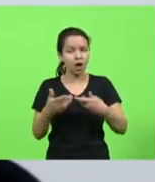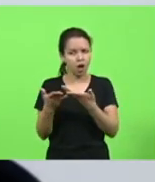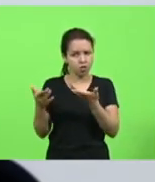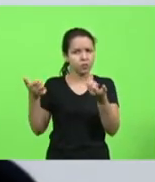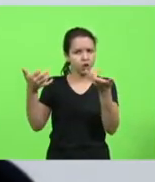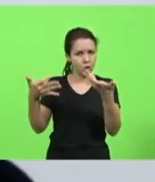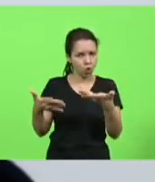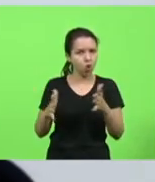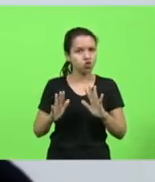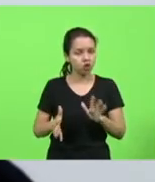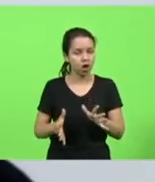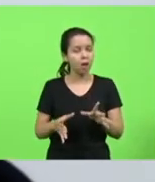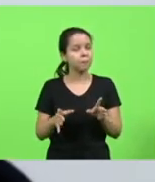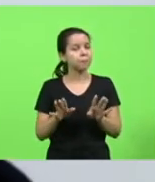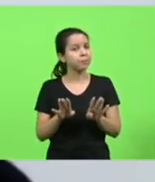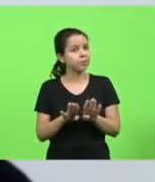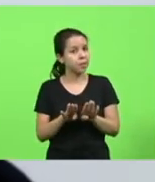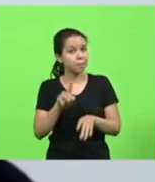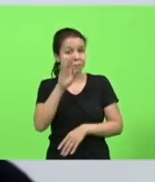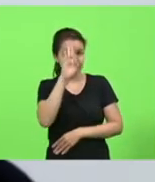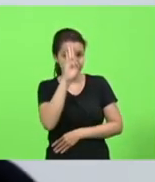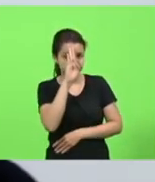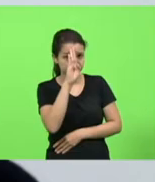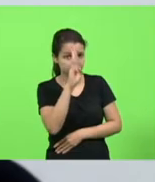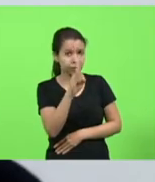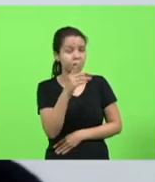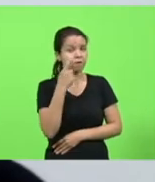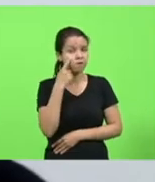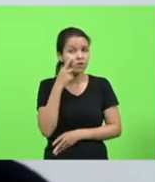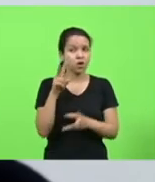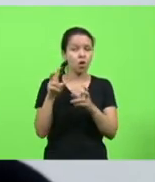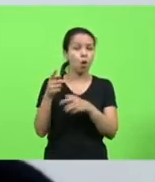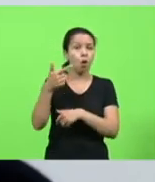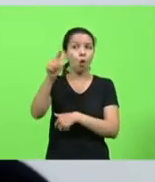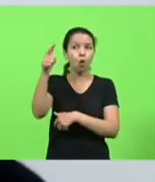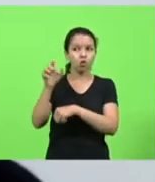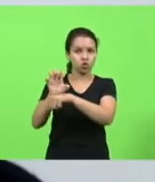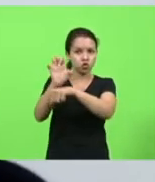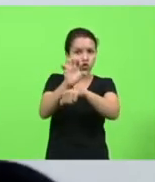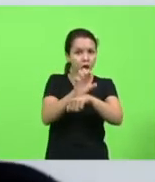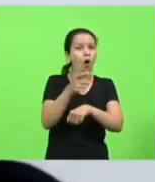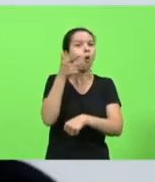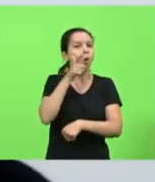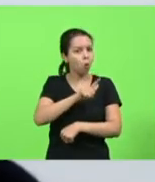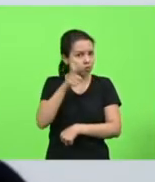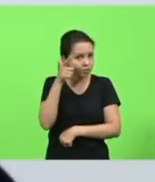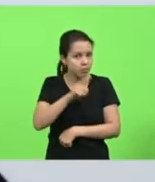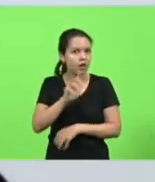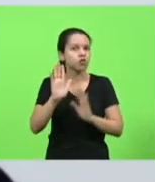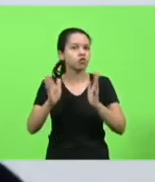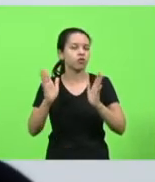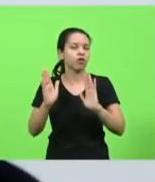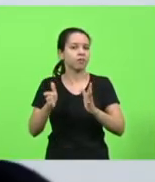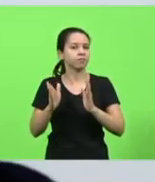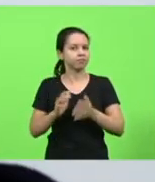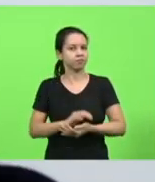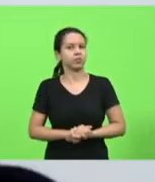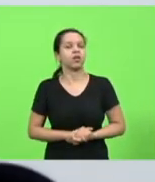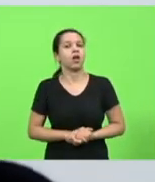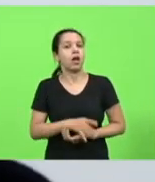porque a gente já viu outros estados que lutaram e conseguiram se mobilizar. Então, a gente tem, por exemplo, conhecimento do